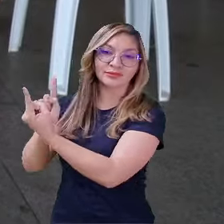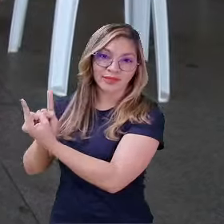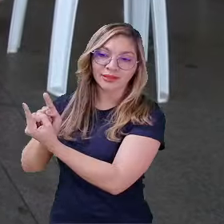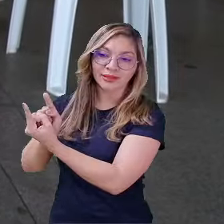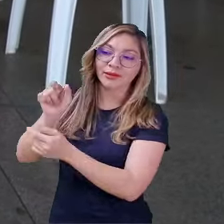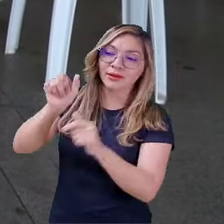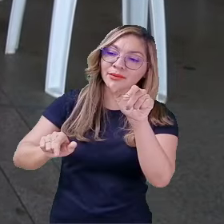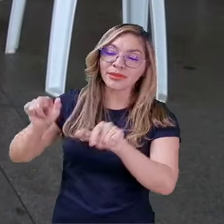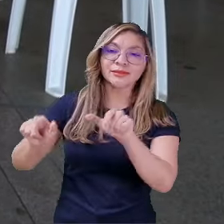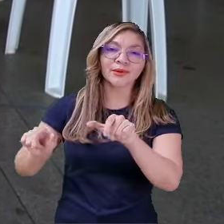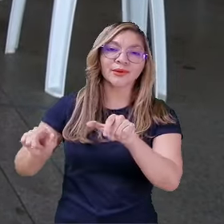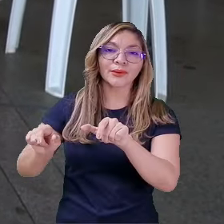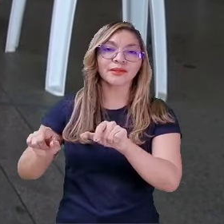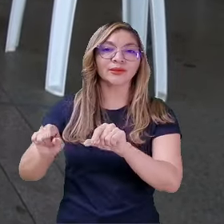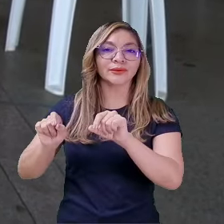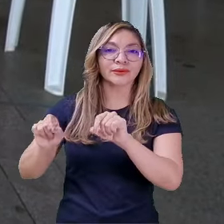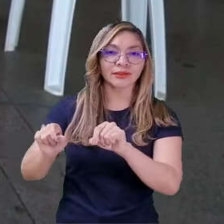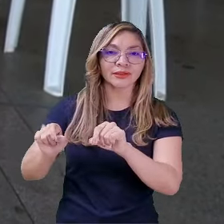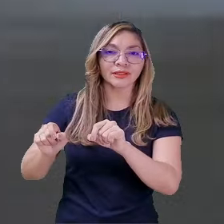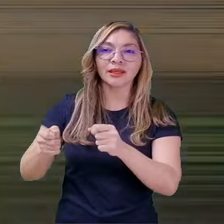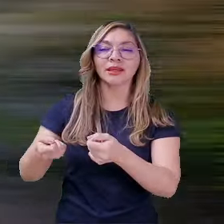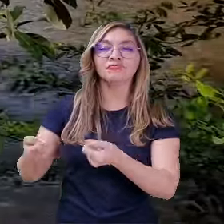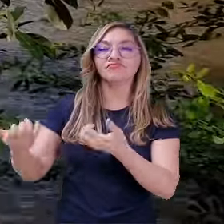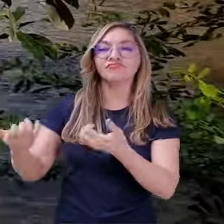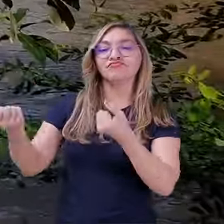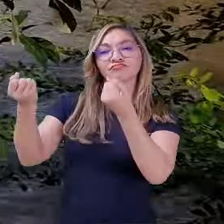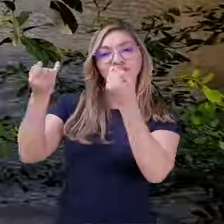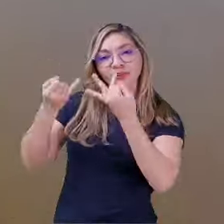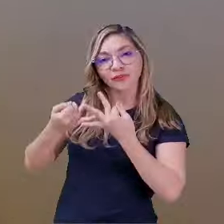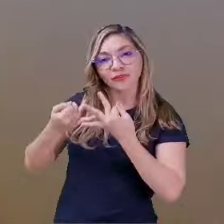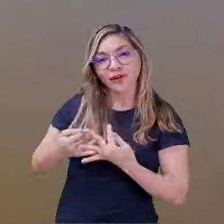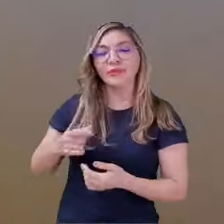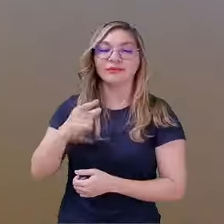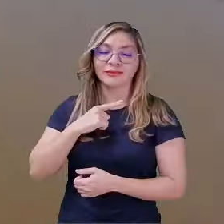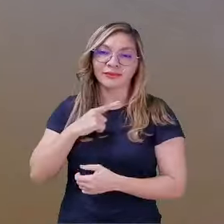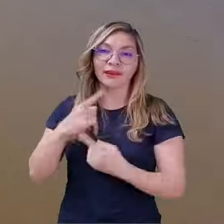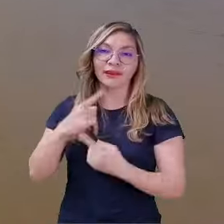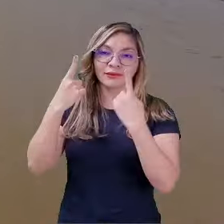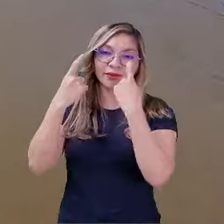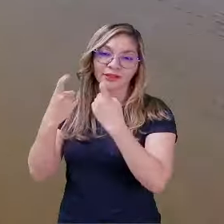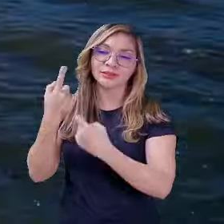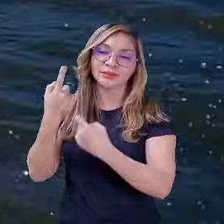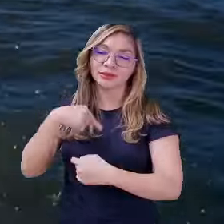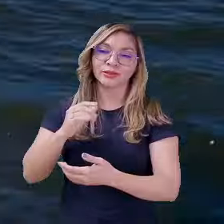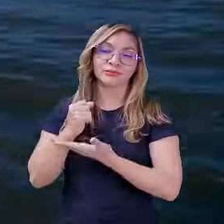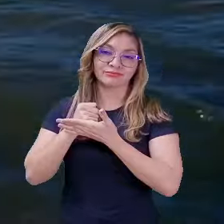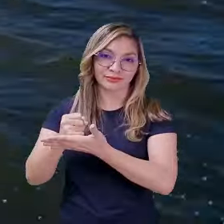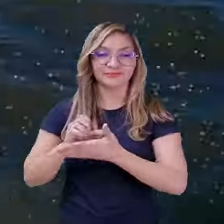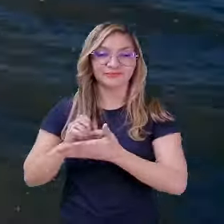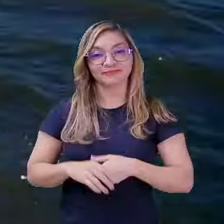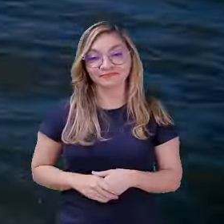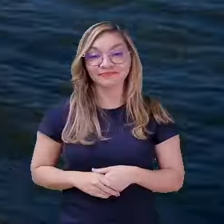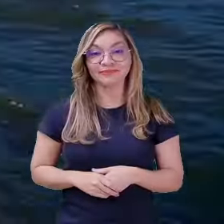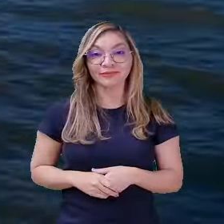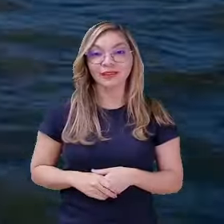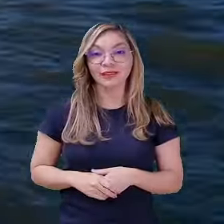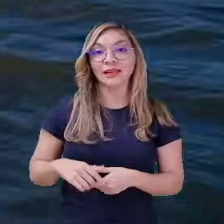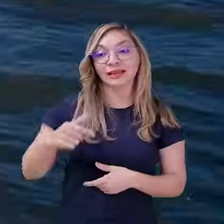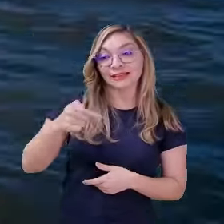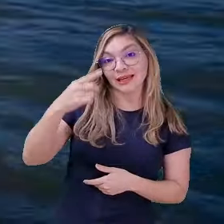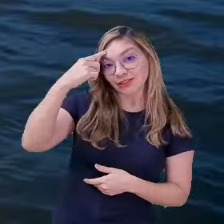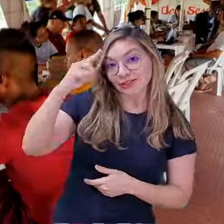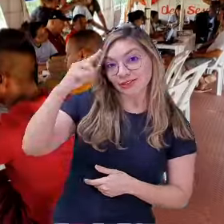noticiam prática de violência e a gente começa a atuar. E assim foi esta edição. 7 dias de viagem no período de 19 a 25